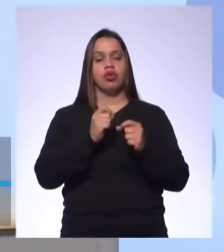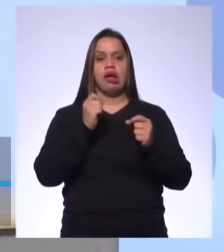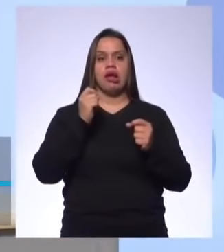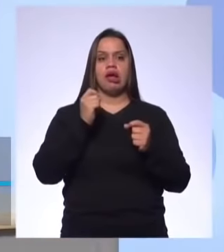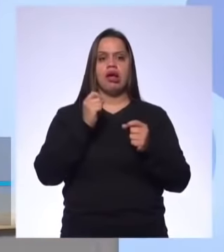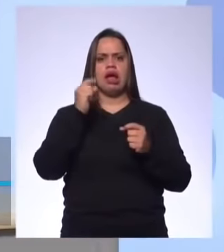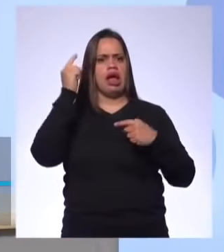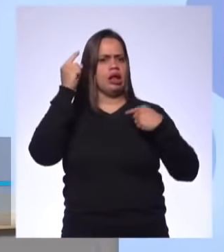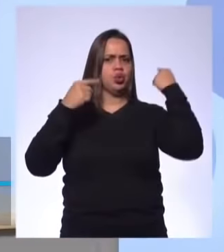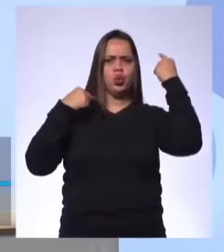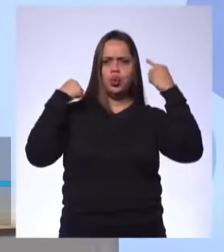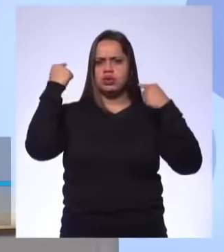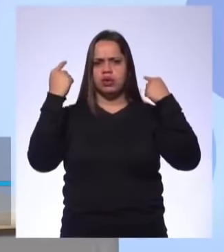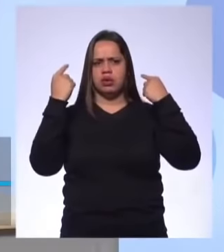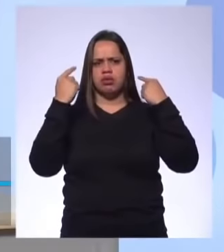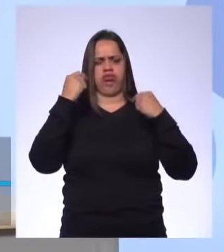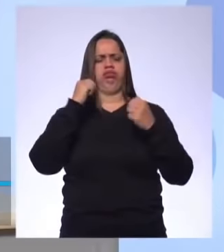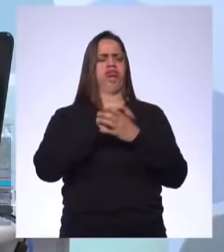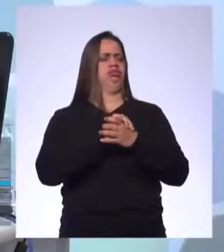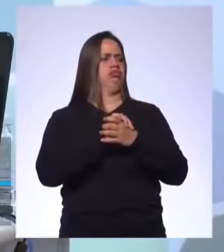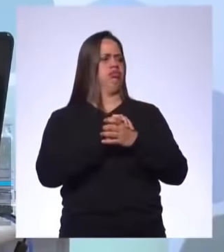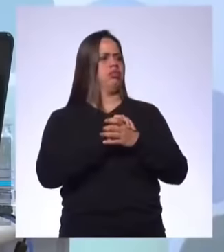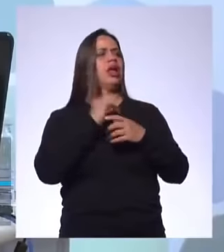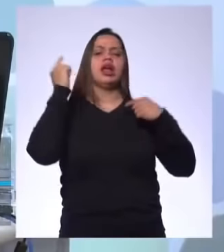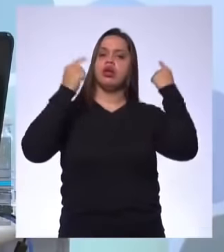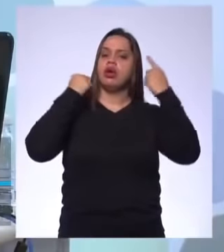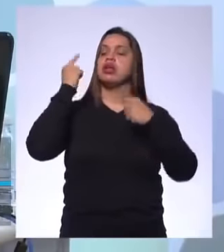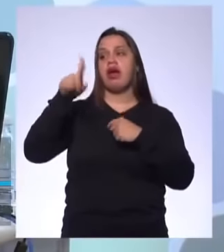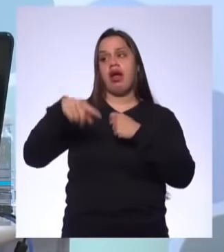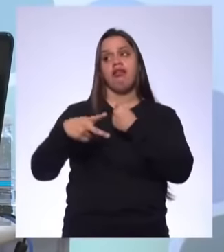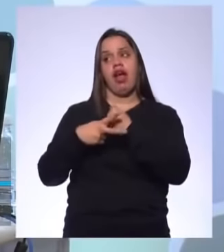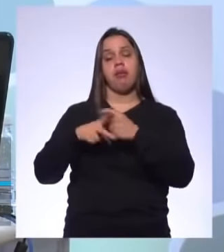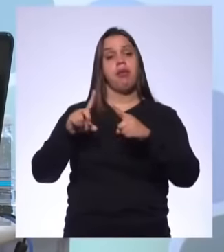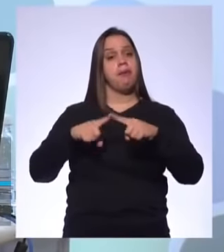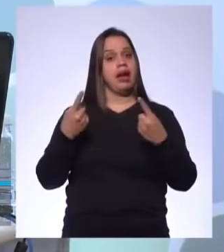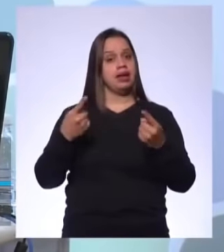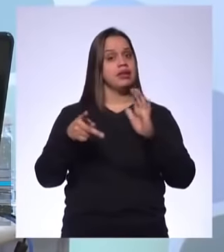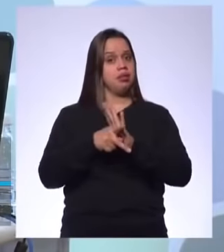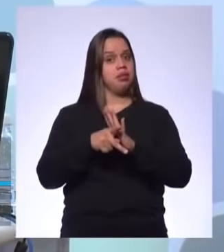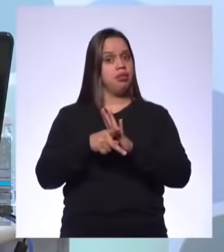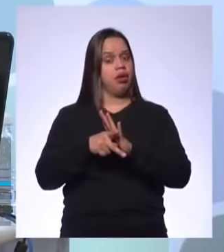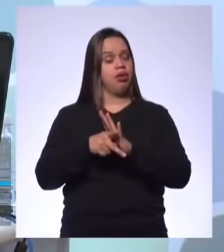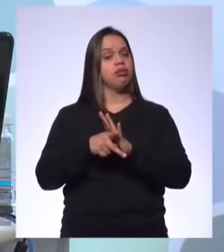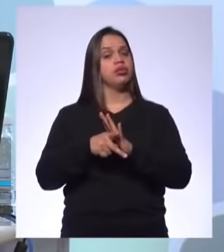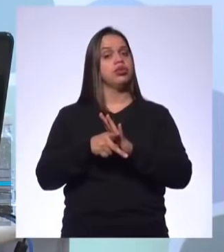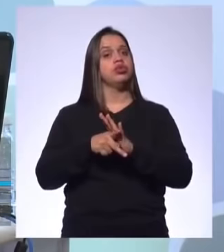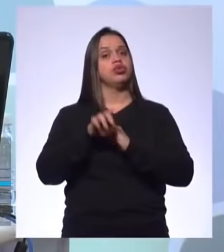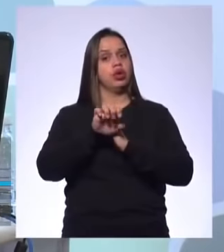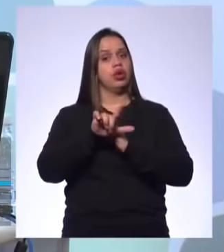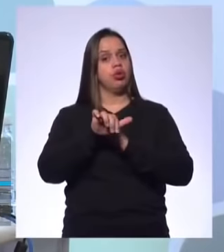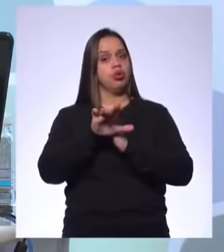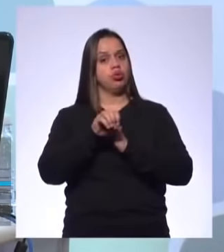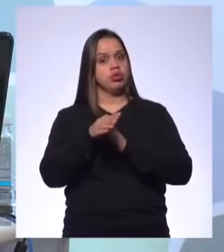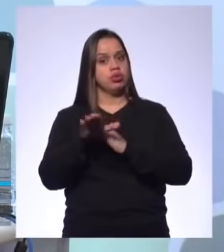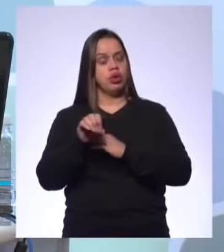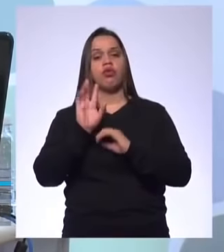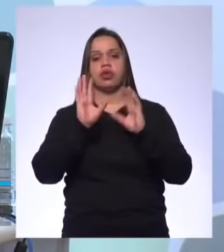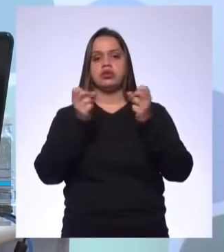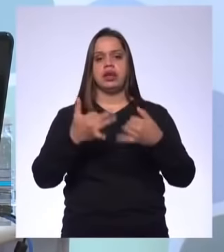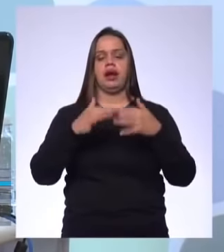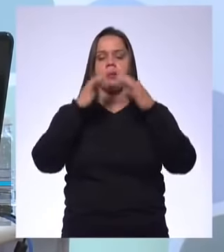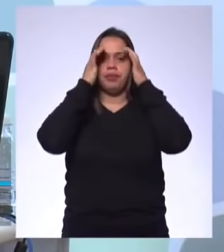não. Enlouqueceu? Enlouqueceu é verbo, mas será que ele é o verbo de elocução? É. Tá, então eu já vou explicar isso. Então vamos lá. Ó. É